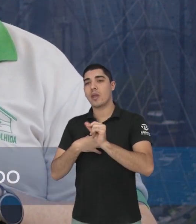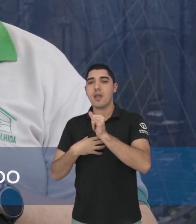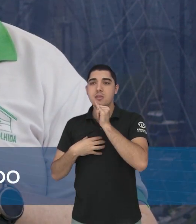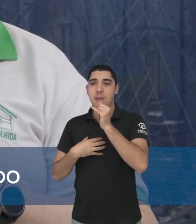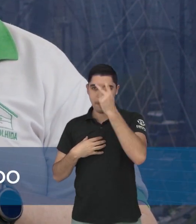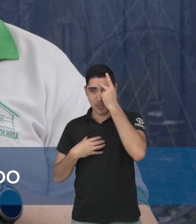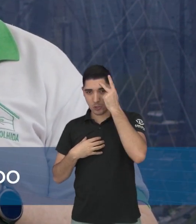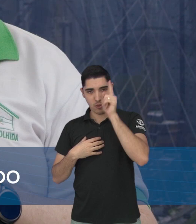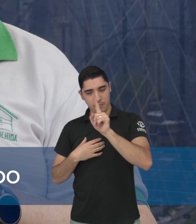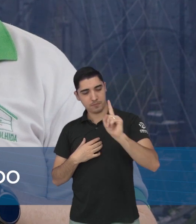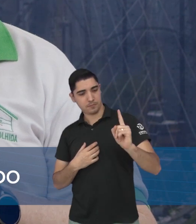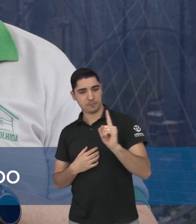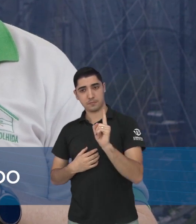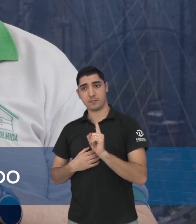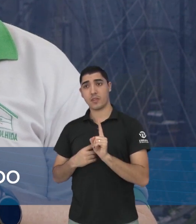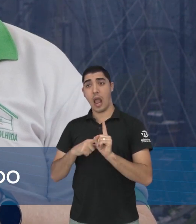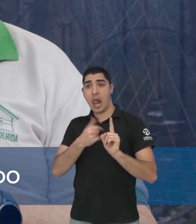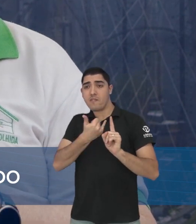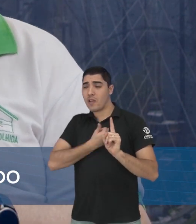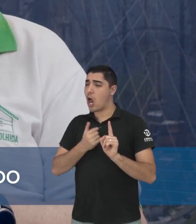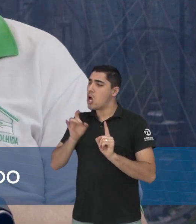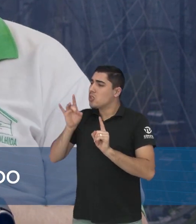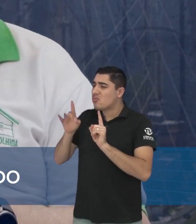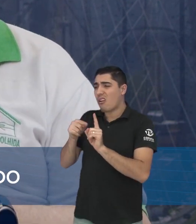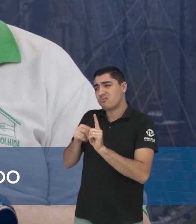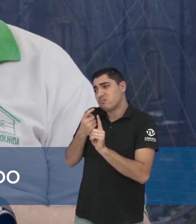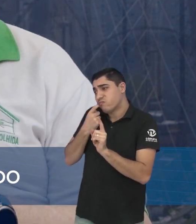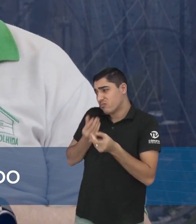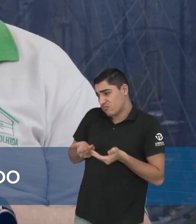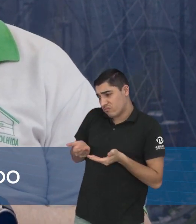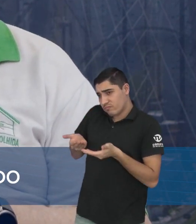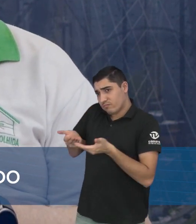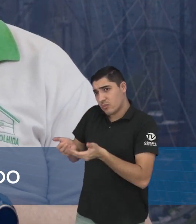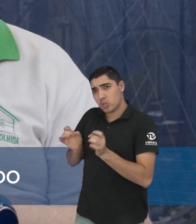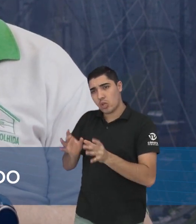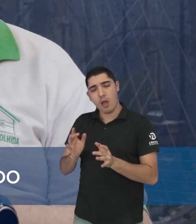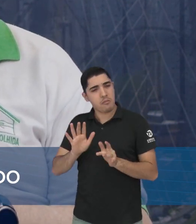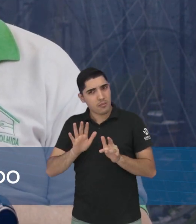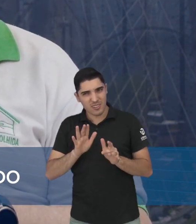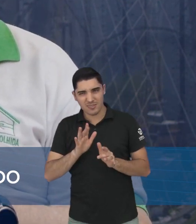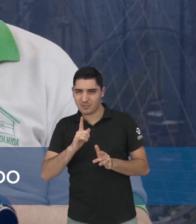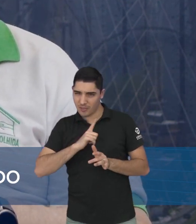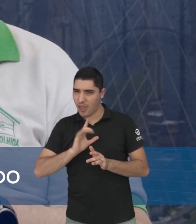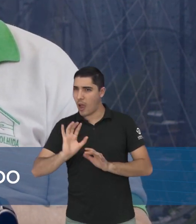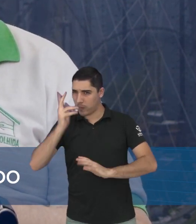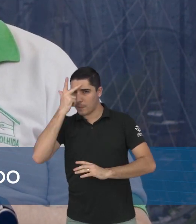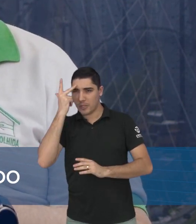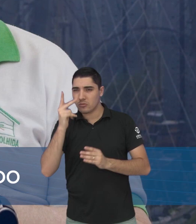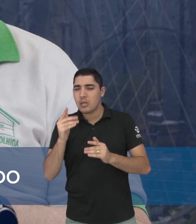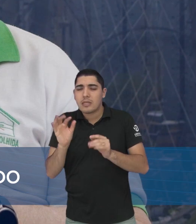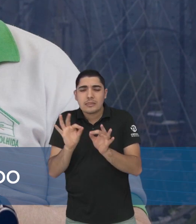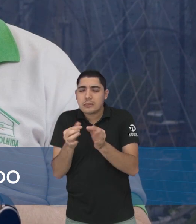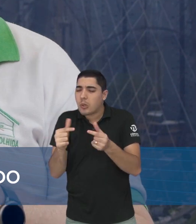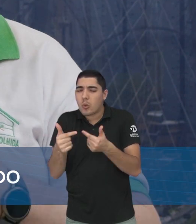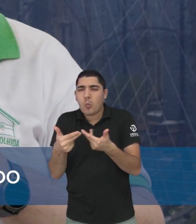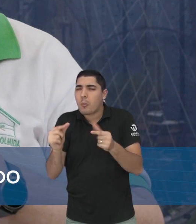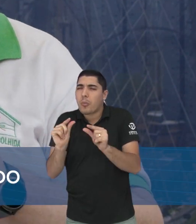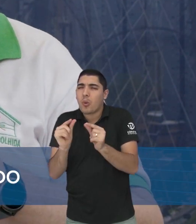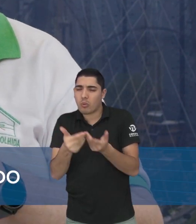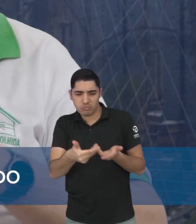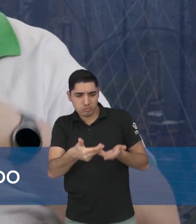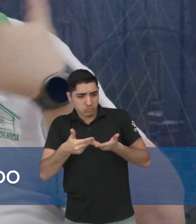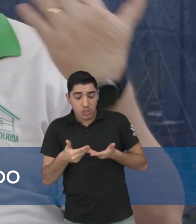vezes de forma tímida chegam pra gente, olha, eu só tenho isso, entendeu? Mas o